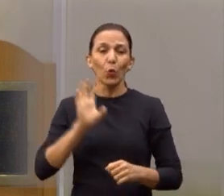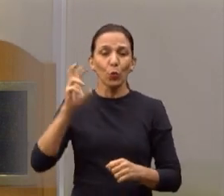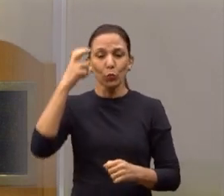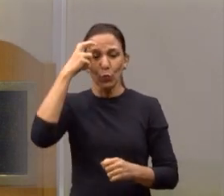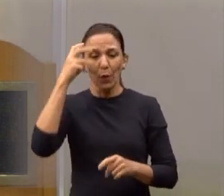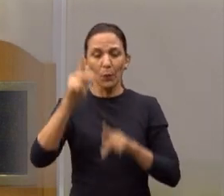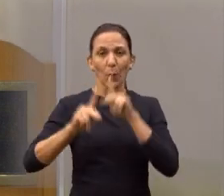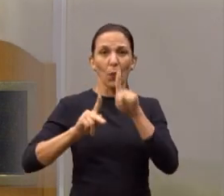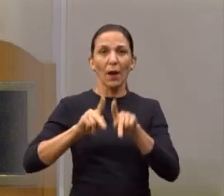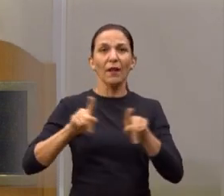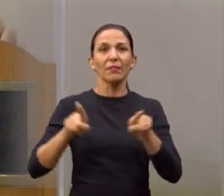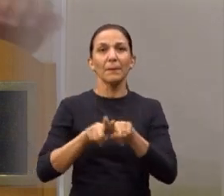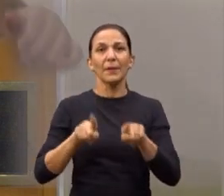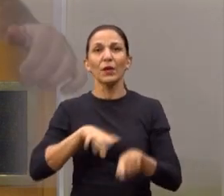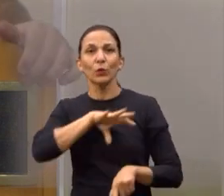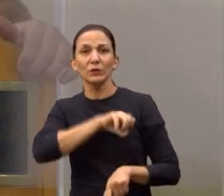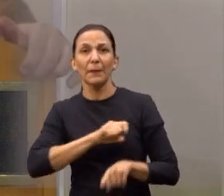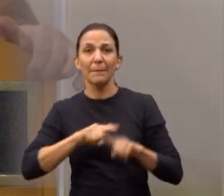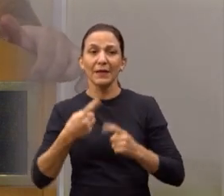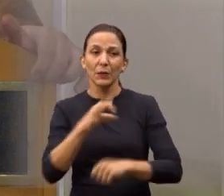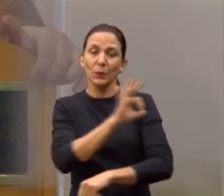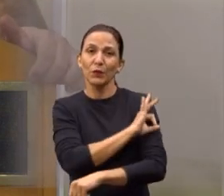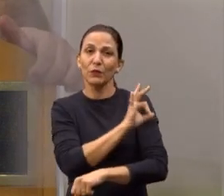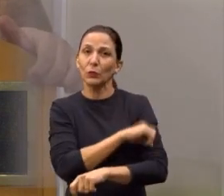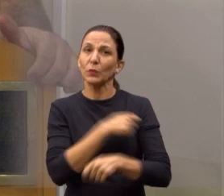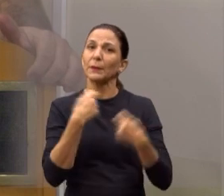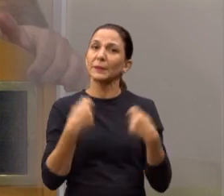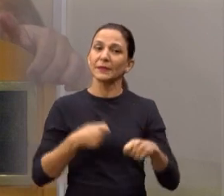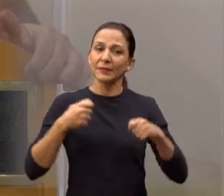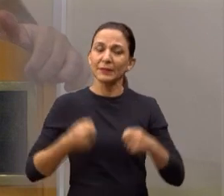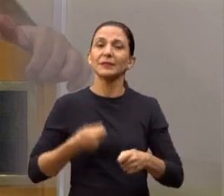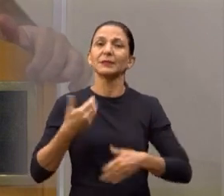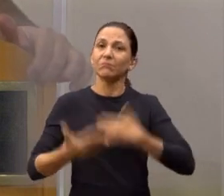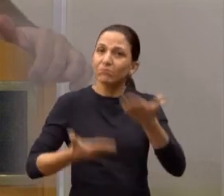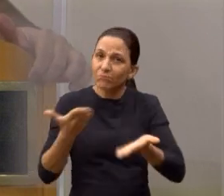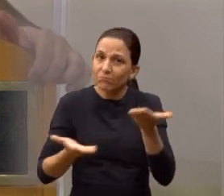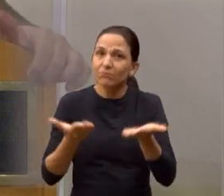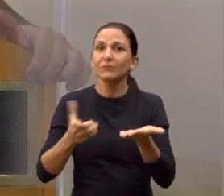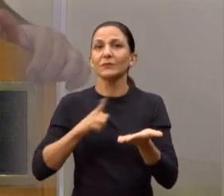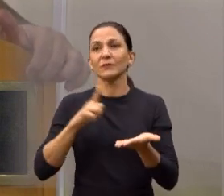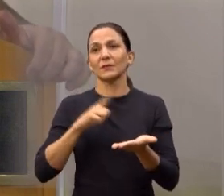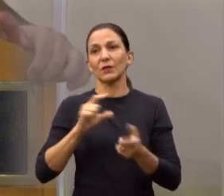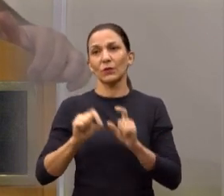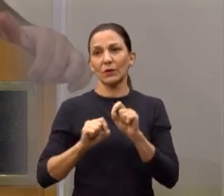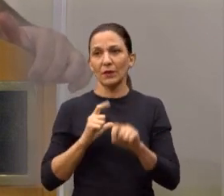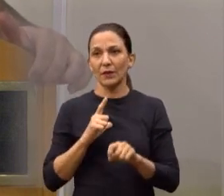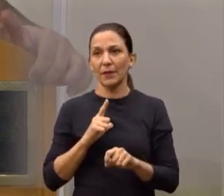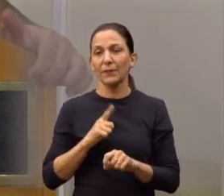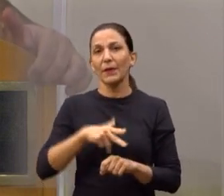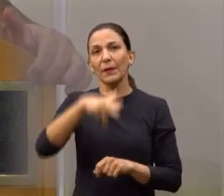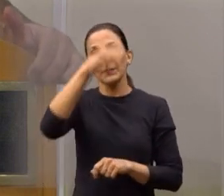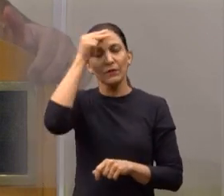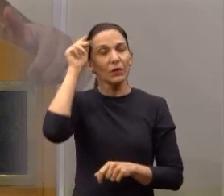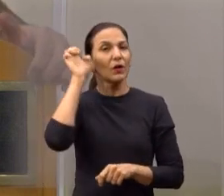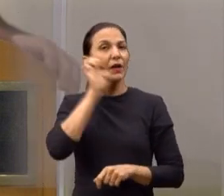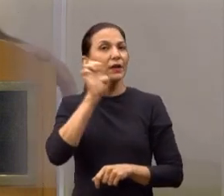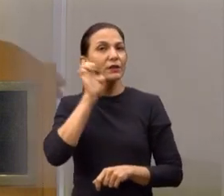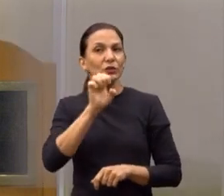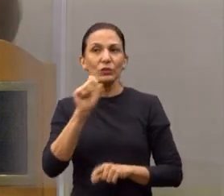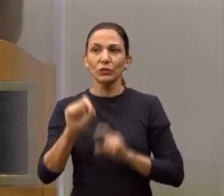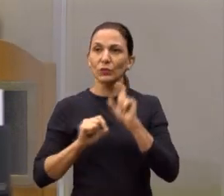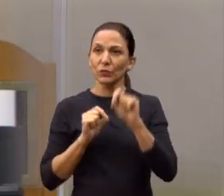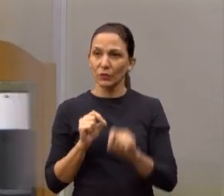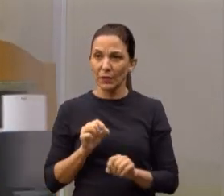mas porque eu entendo que é a prefeitura deve cada vez mais fomentar e espero que isso aconteça o nosso prefeito prometeu